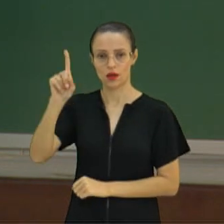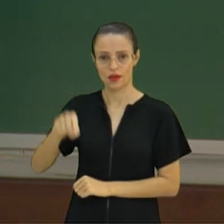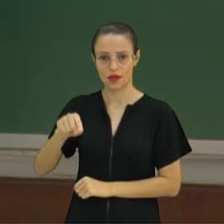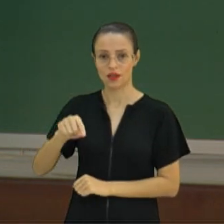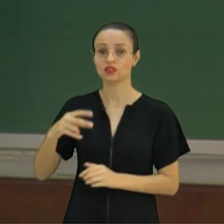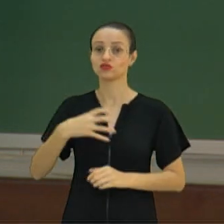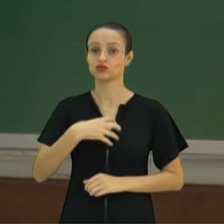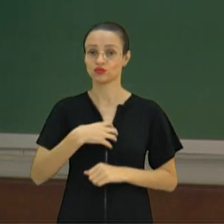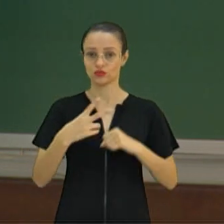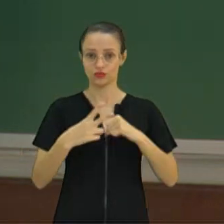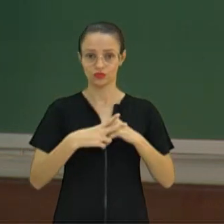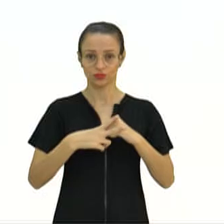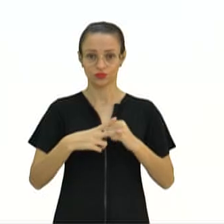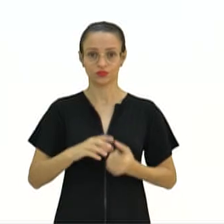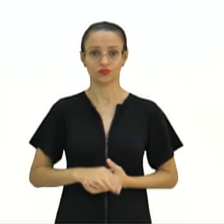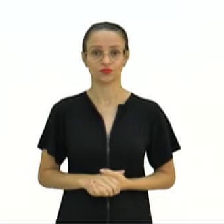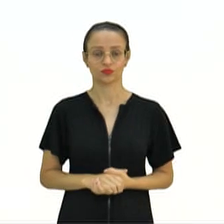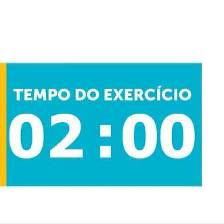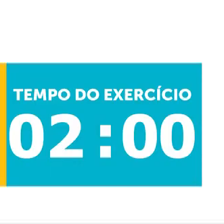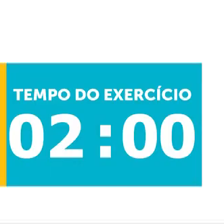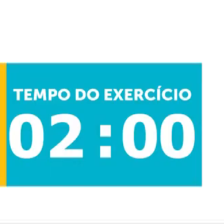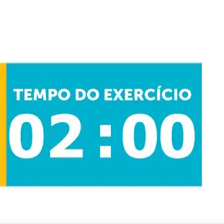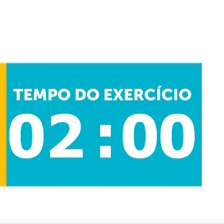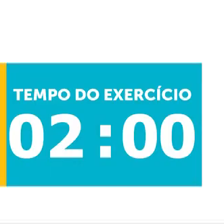forma verbal.